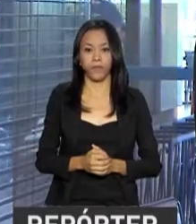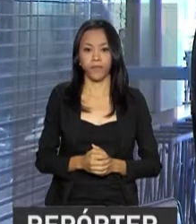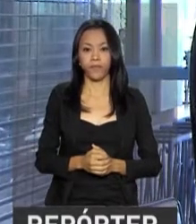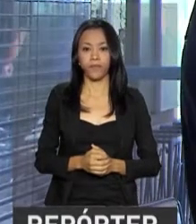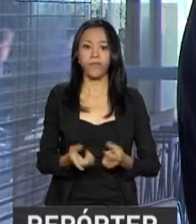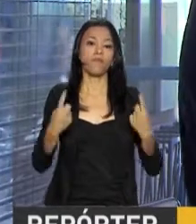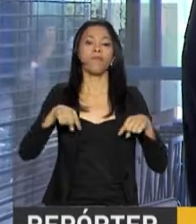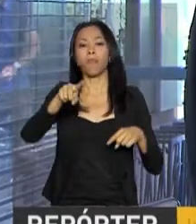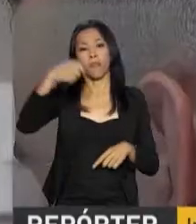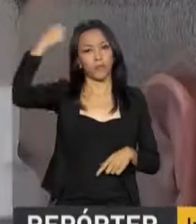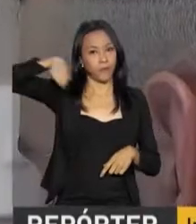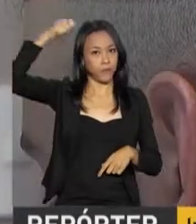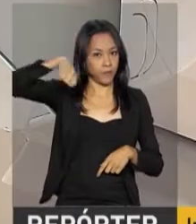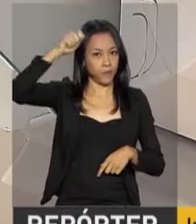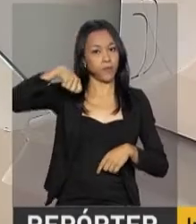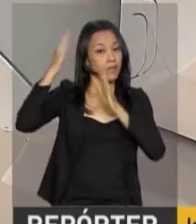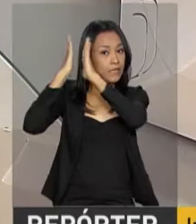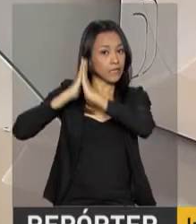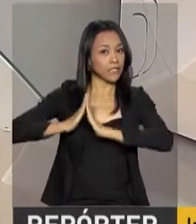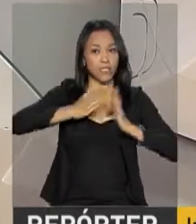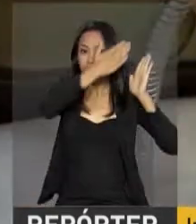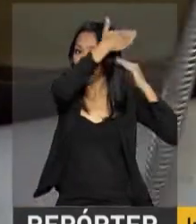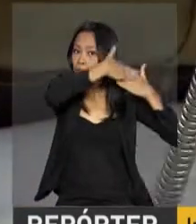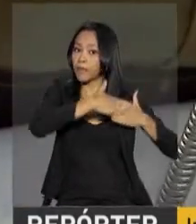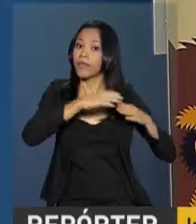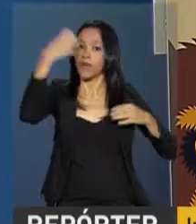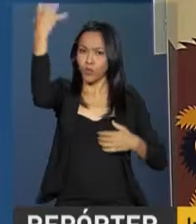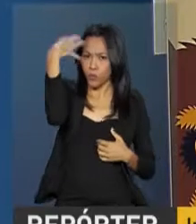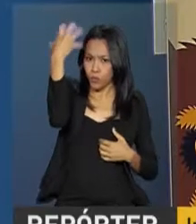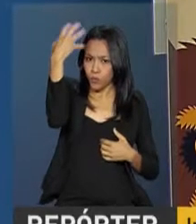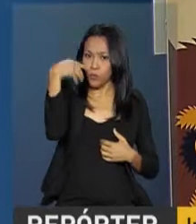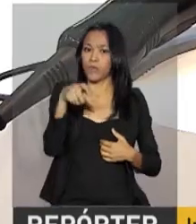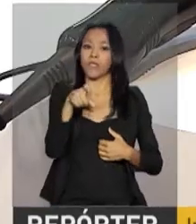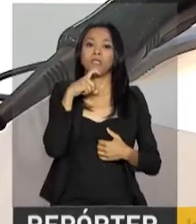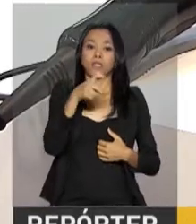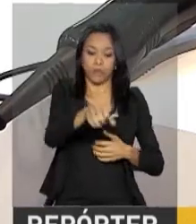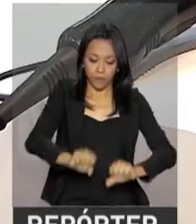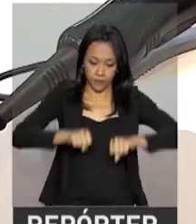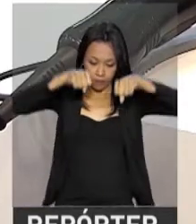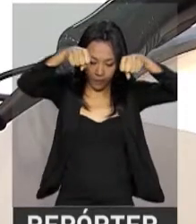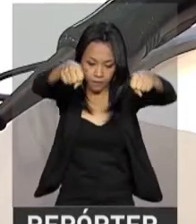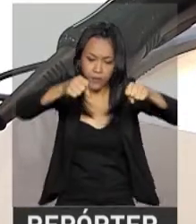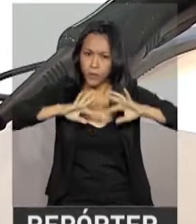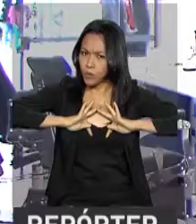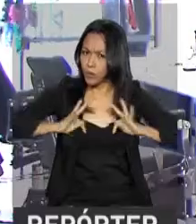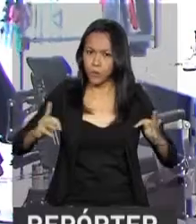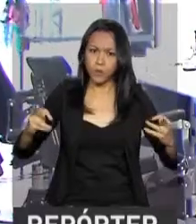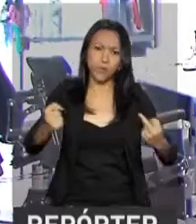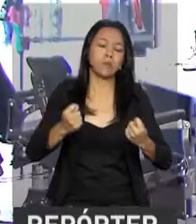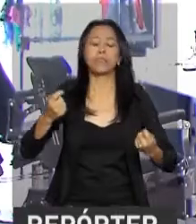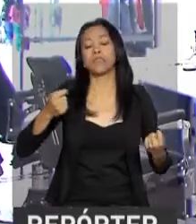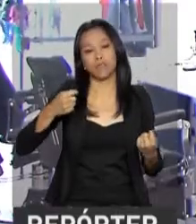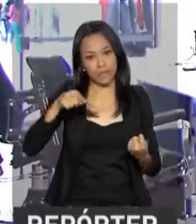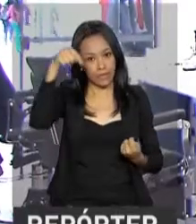secador de cabelo chapinha ar condicionado chuveiro elétrico e frisas com tantos equipamentos elétricos a conta